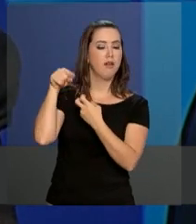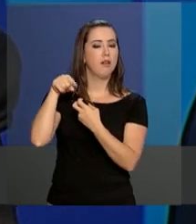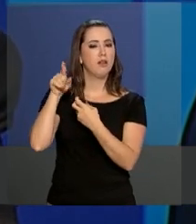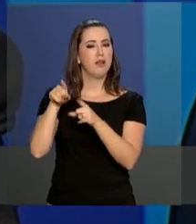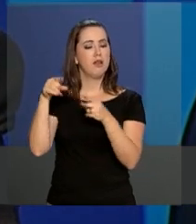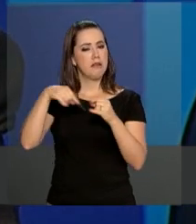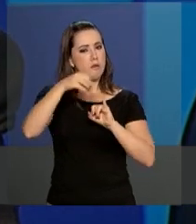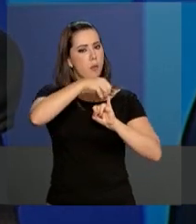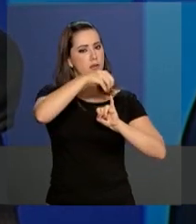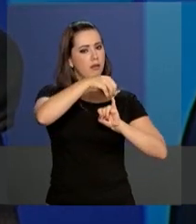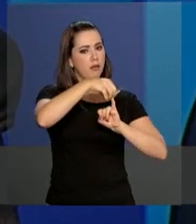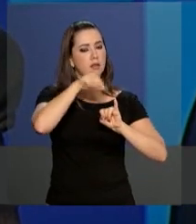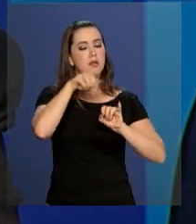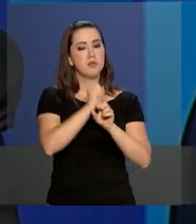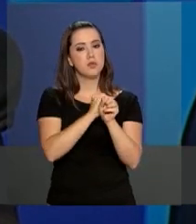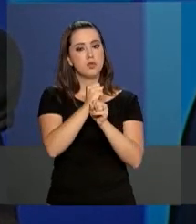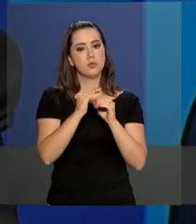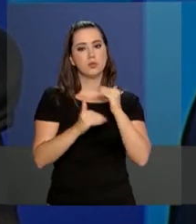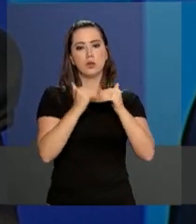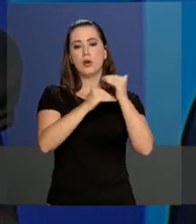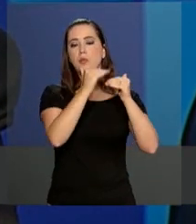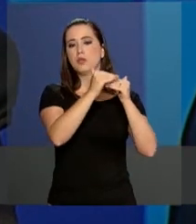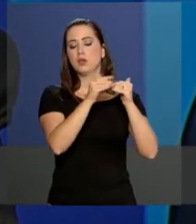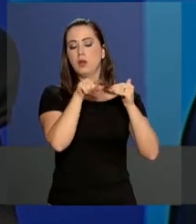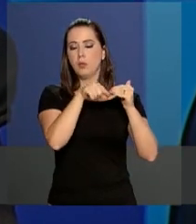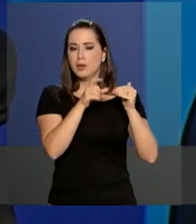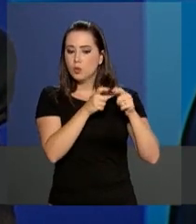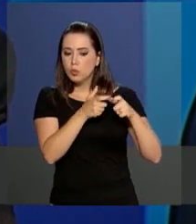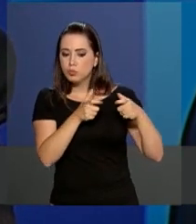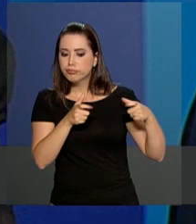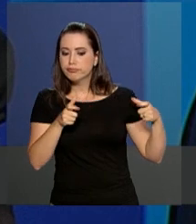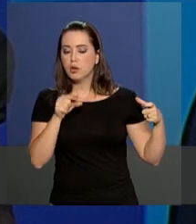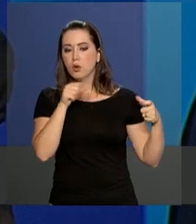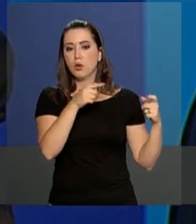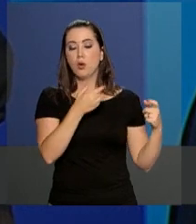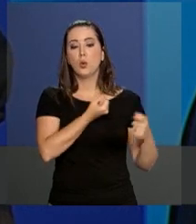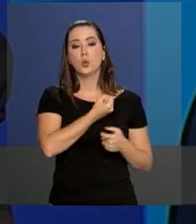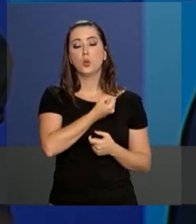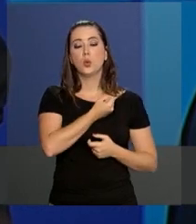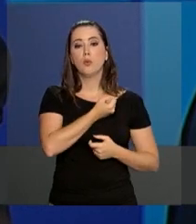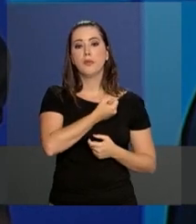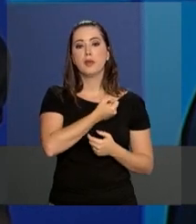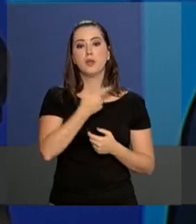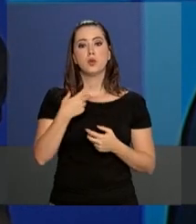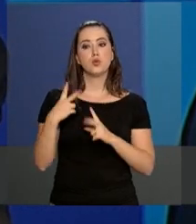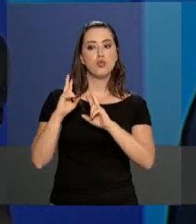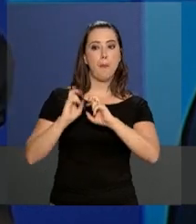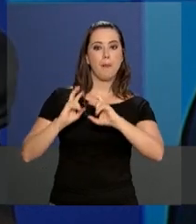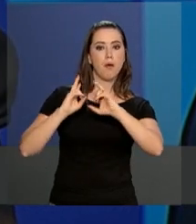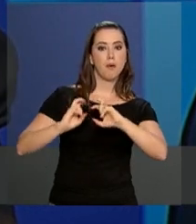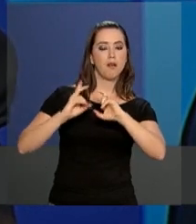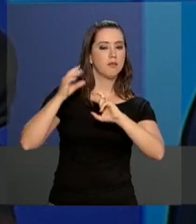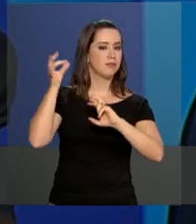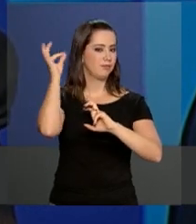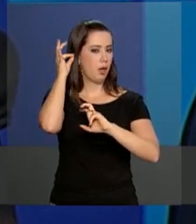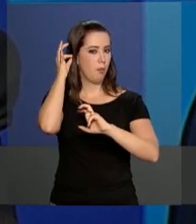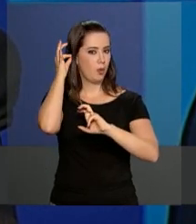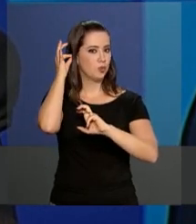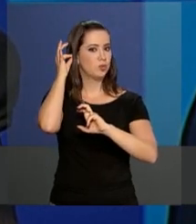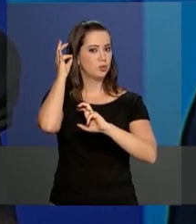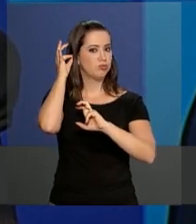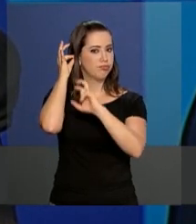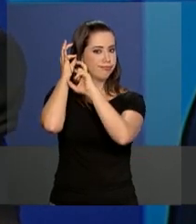é aumentou é muito o número de equipamentos para detecção e é e